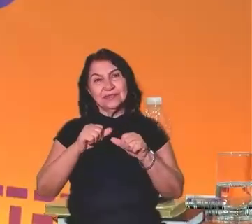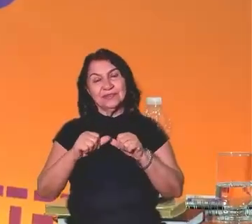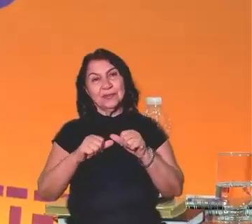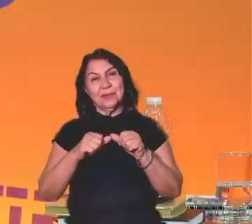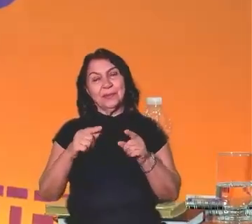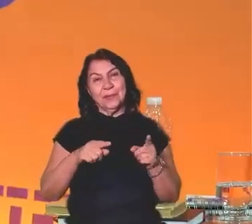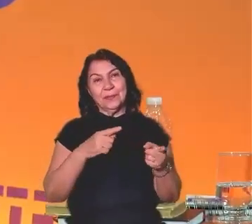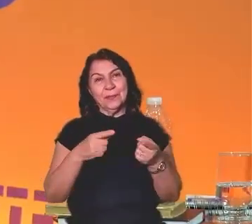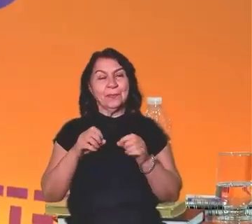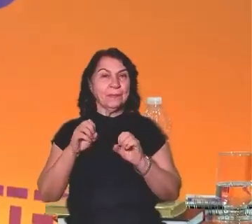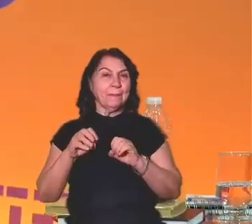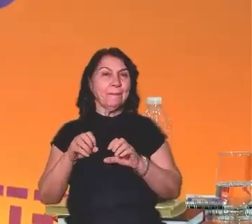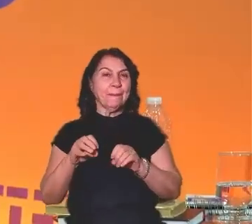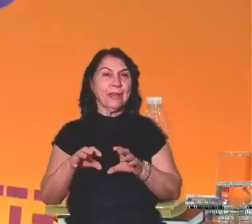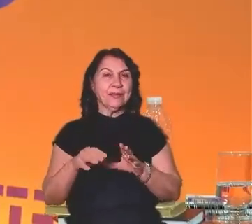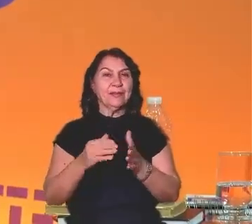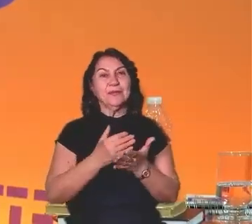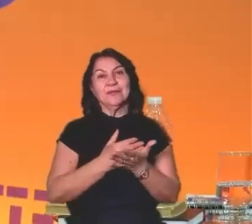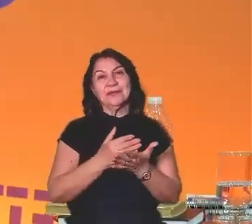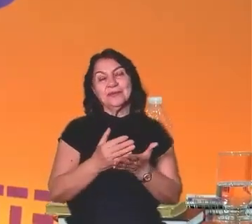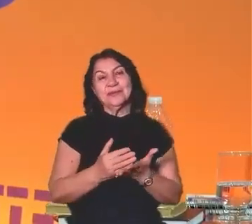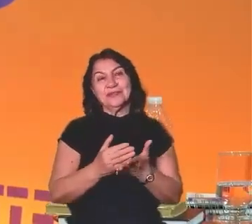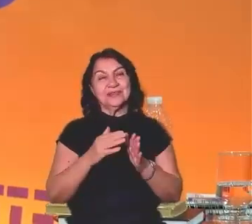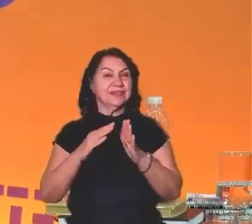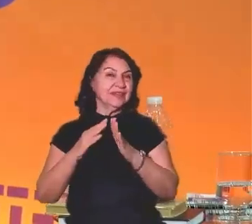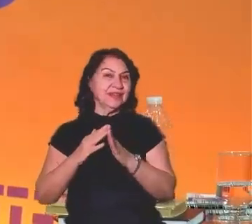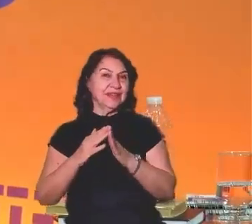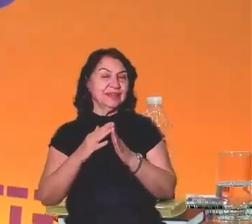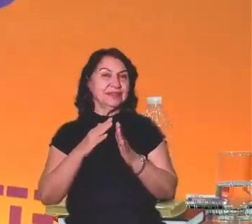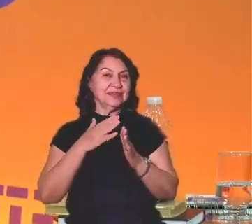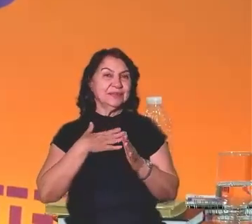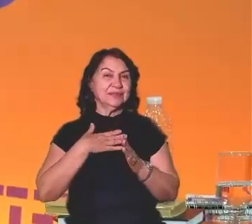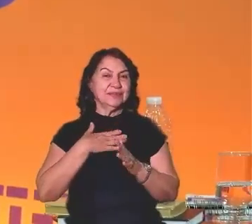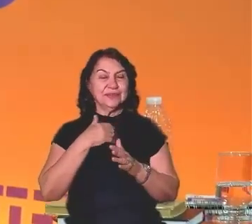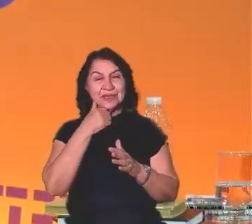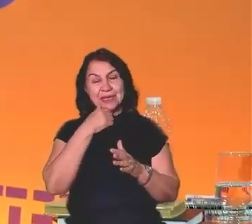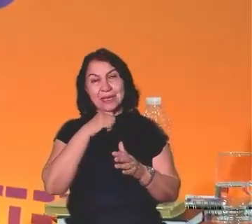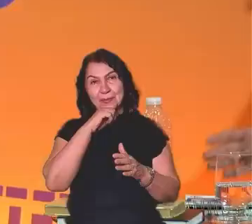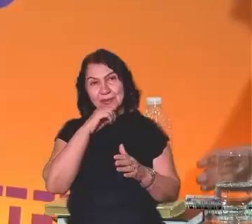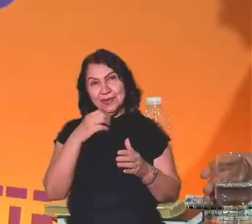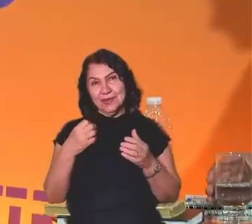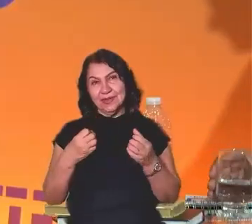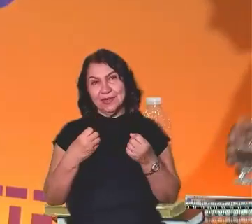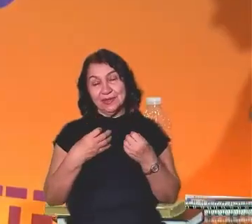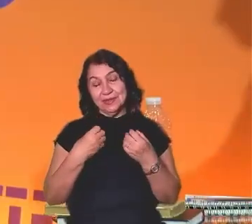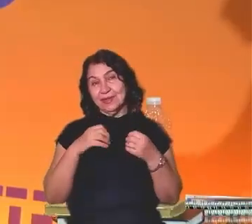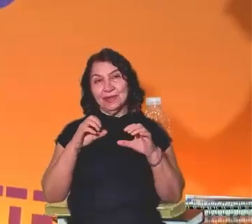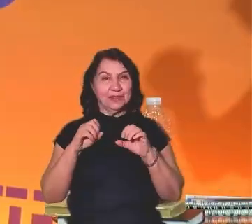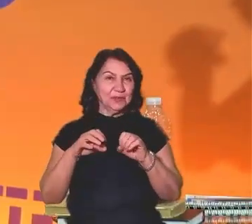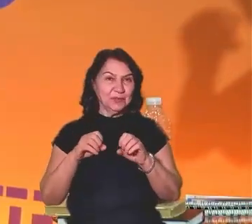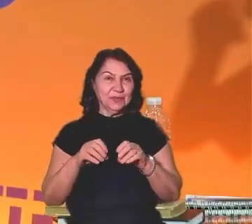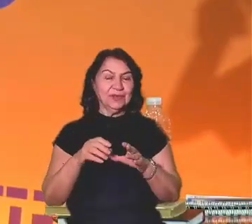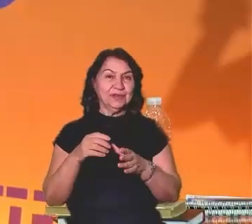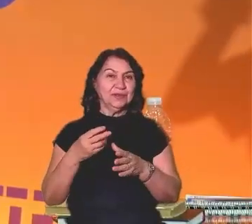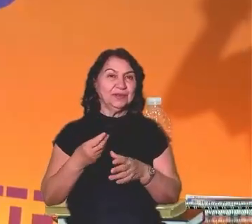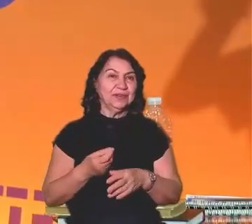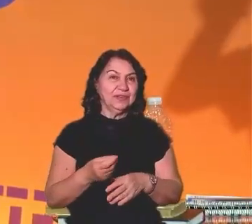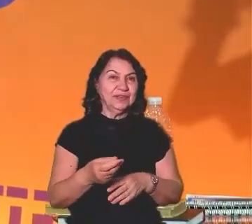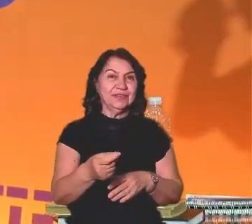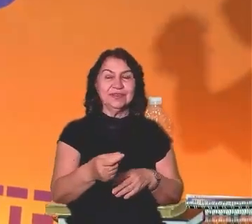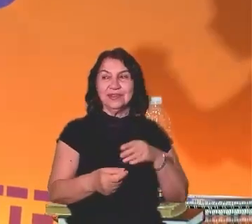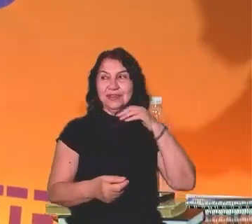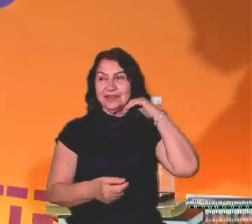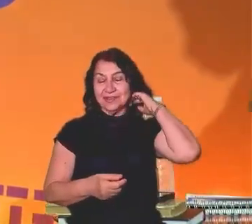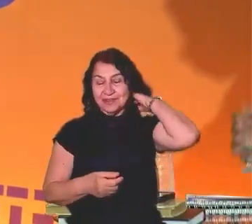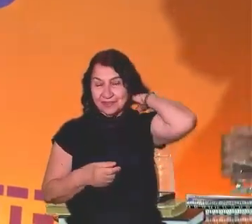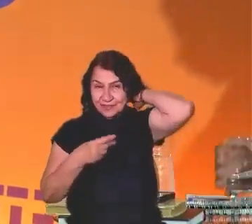educação. Comecei em casa, né, minha mãe educadora a vida inteira, e quando eu falei, mãe, eu